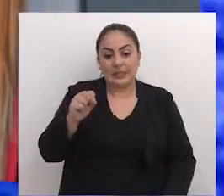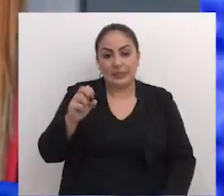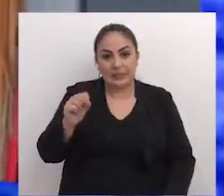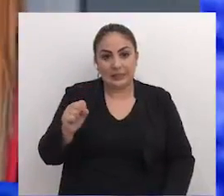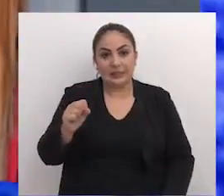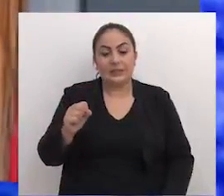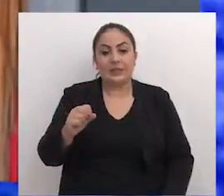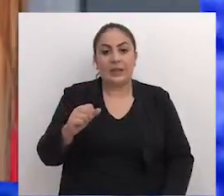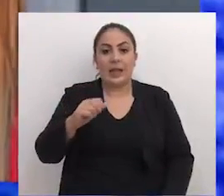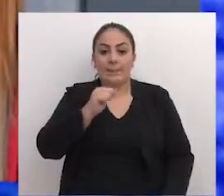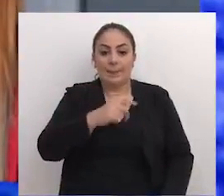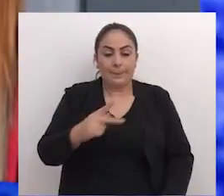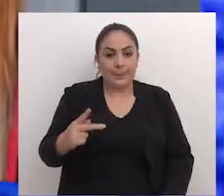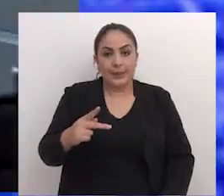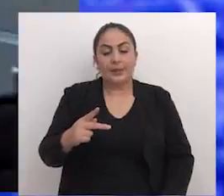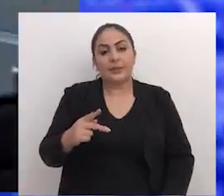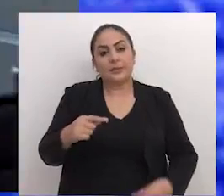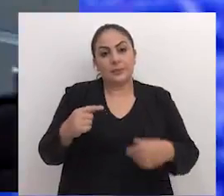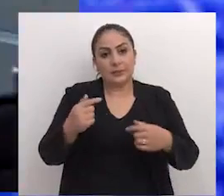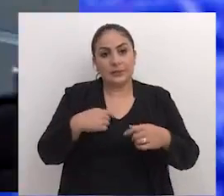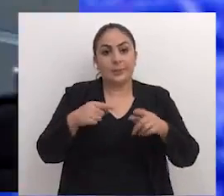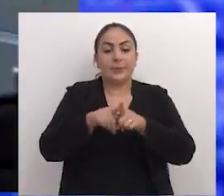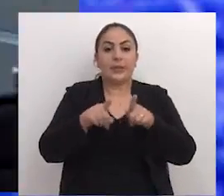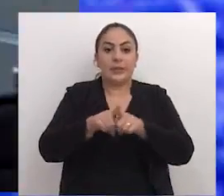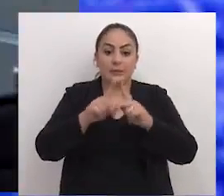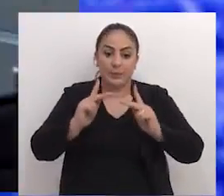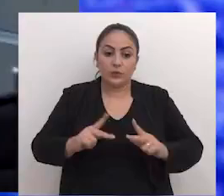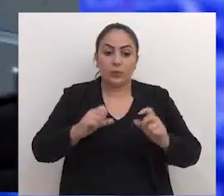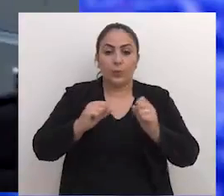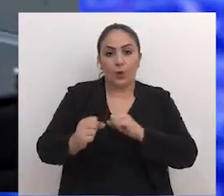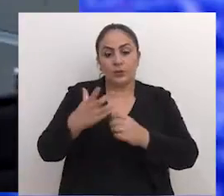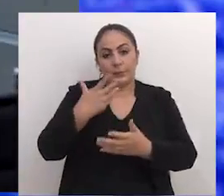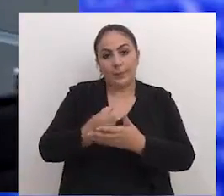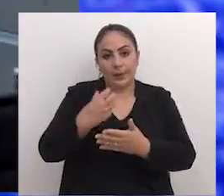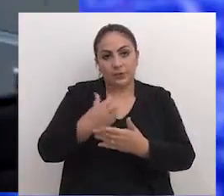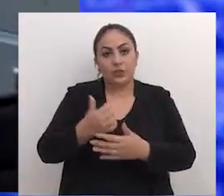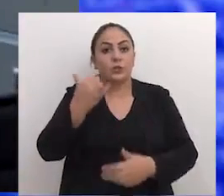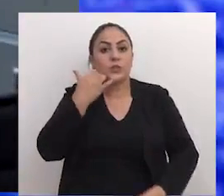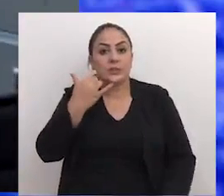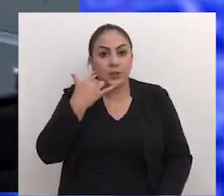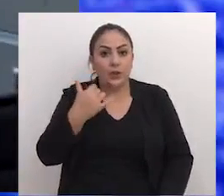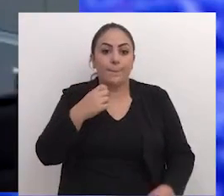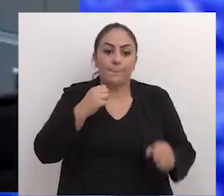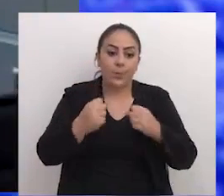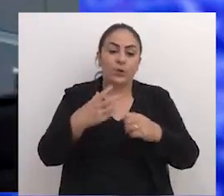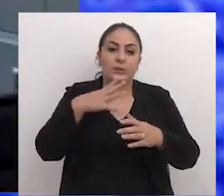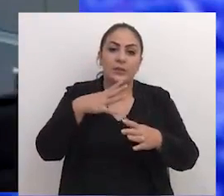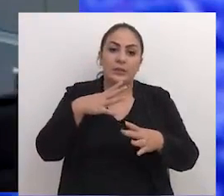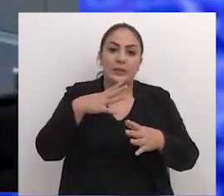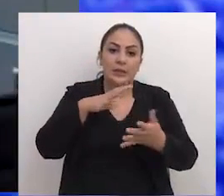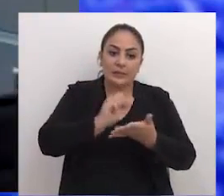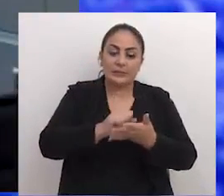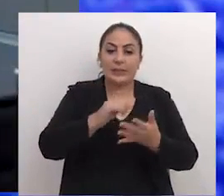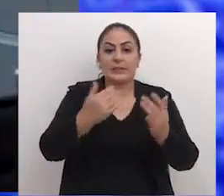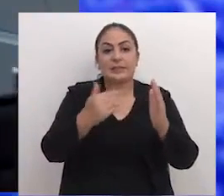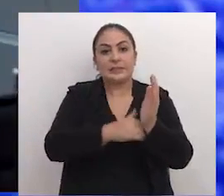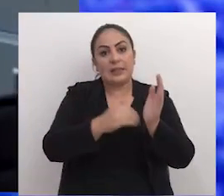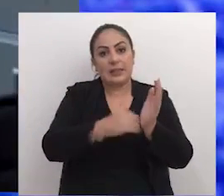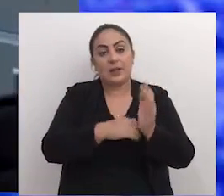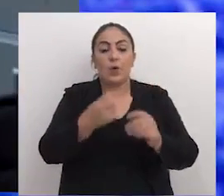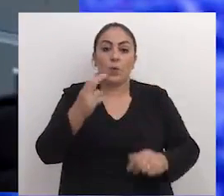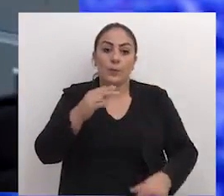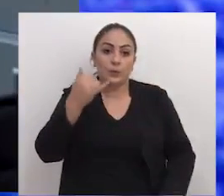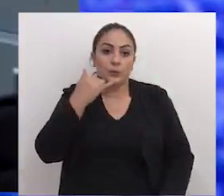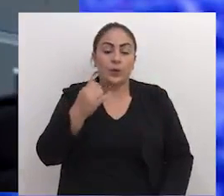pelo aplicativo Meu INSS, que os segurados podem estar baixando os seus celulares, cadastrando senhas, pelo